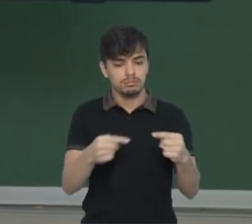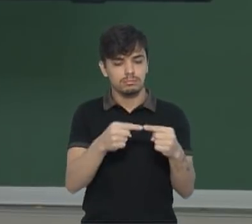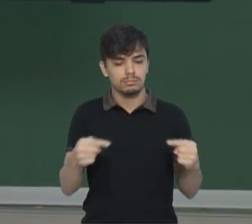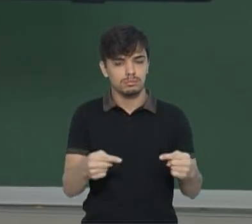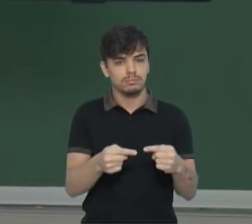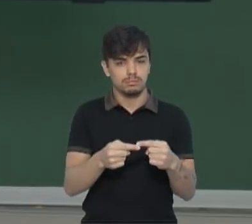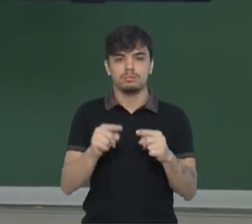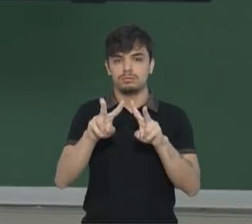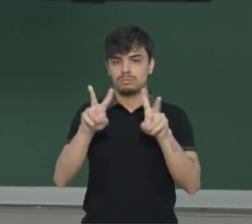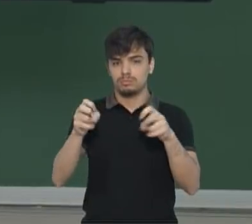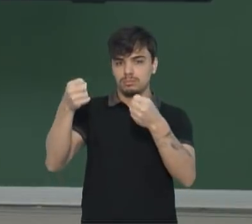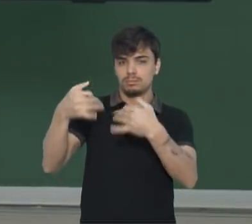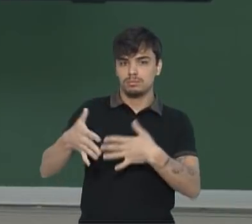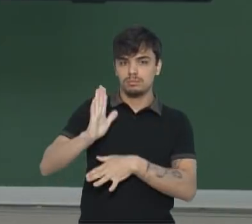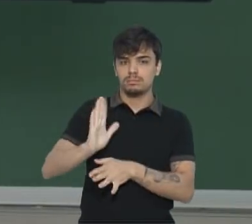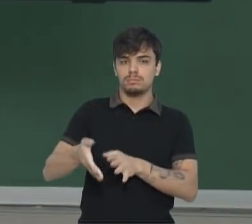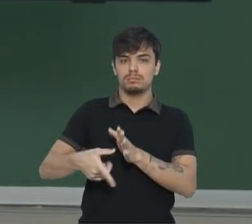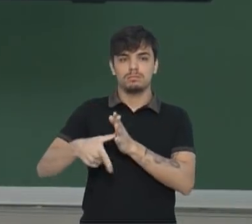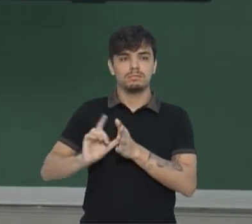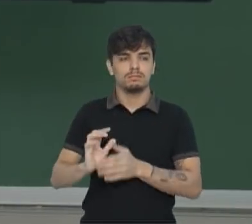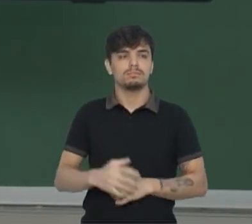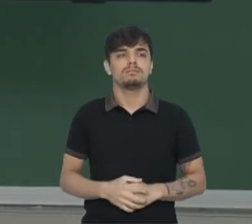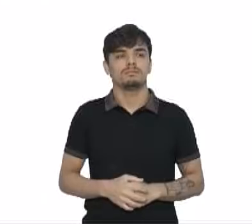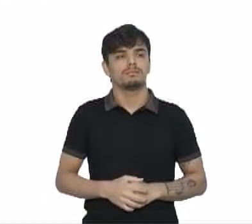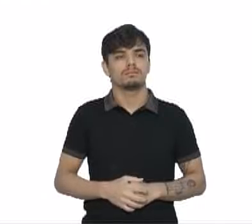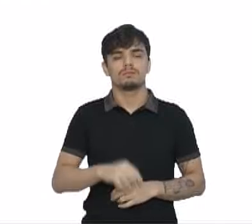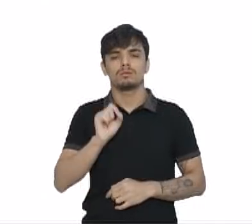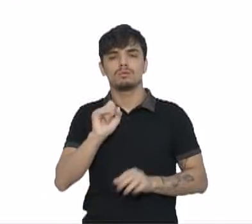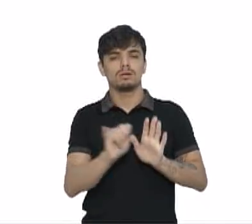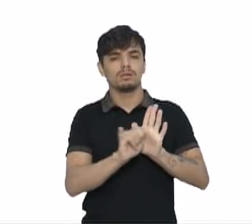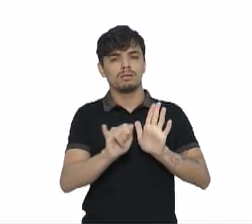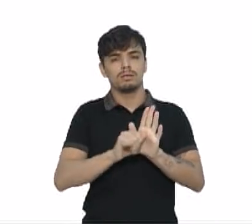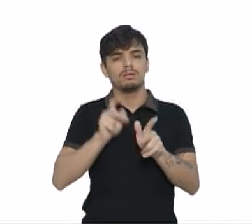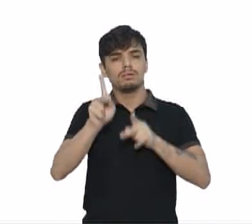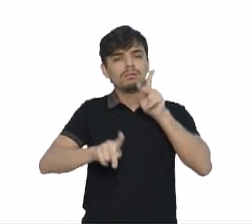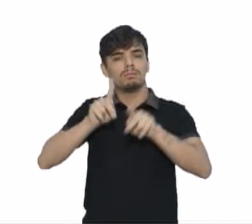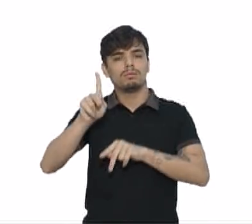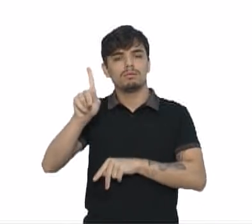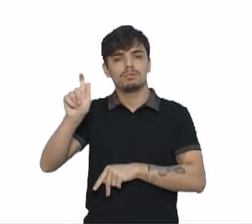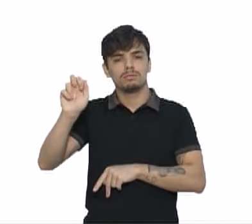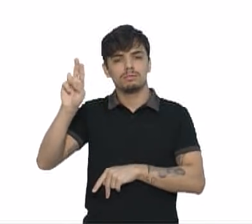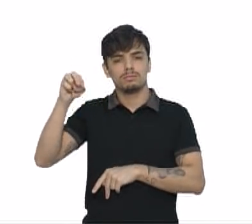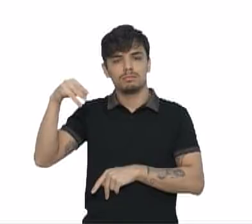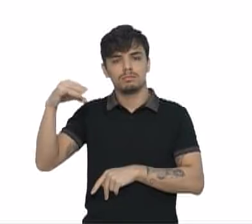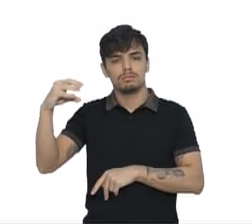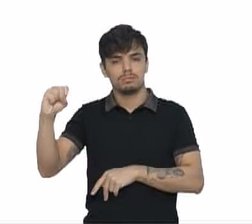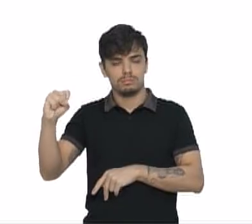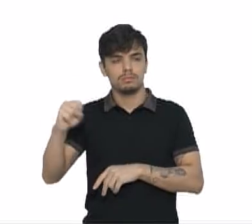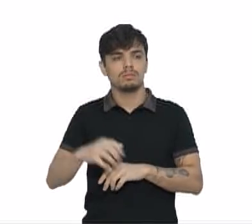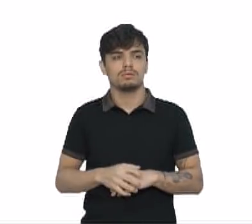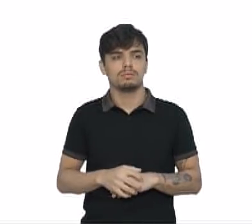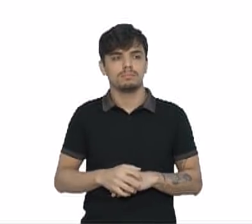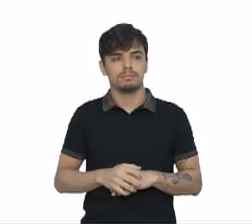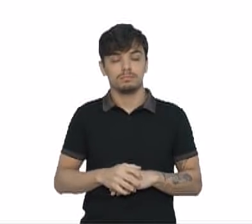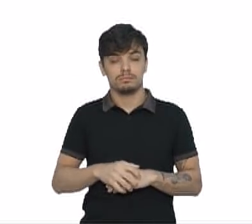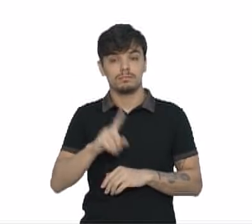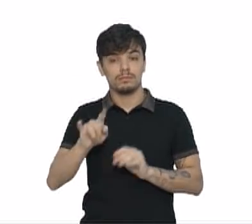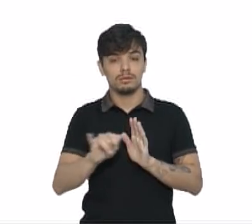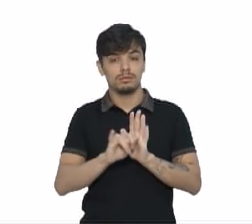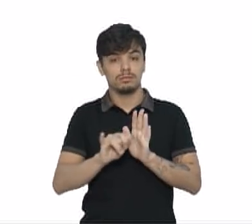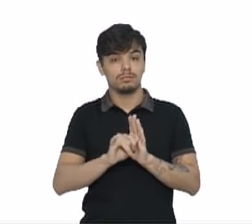na aula, né? Então, aqui, o que identifica os povos germânicos? Os povos germânicos são identificados por uma mesma